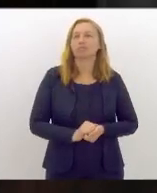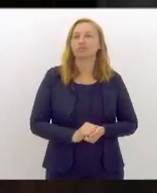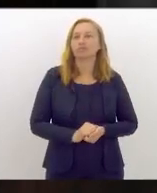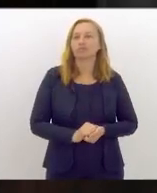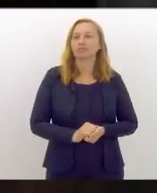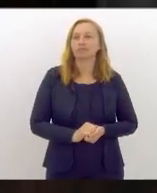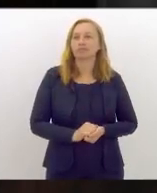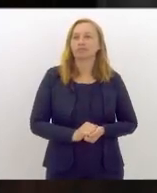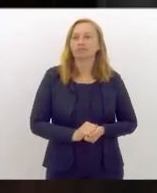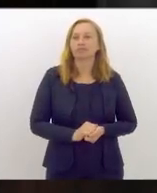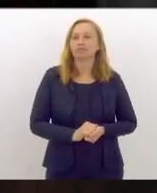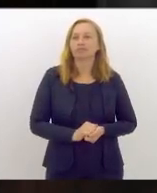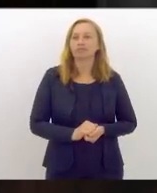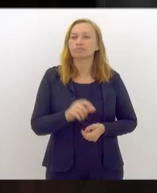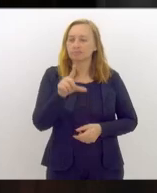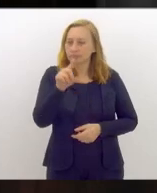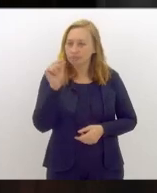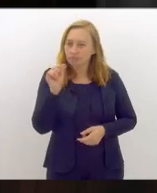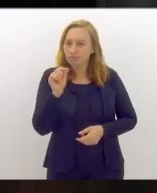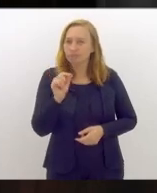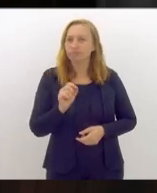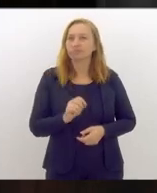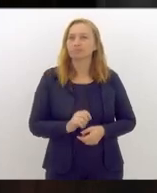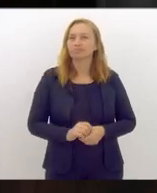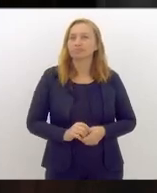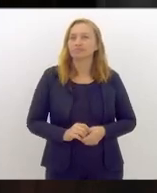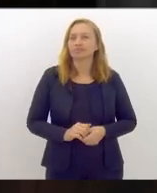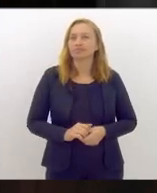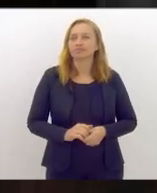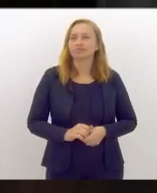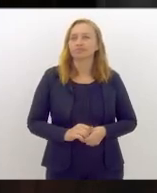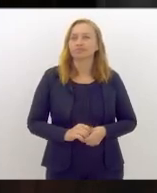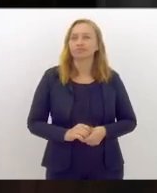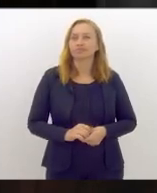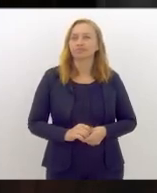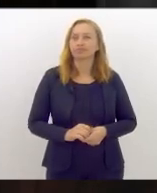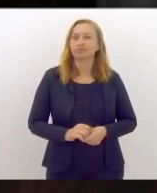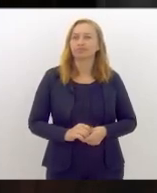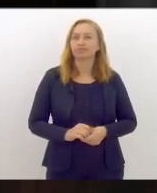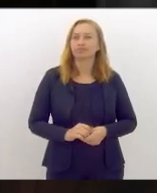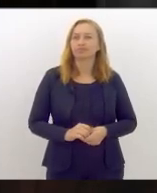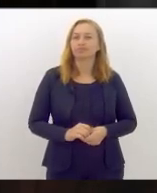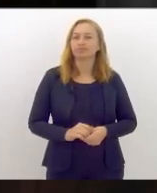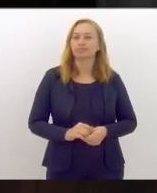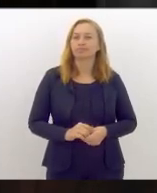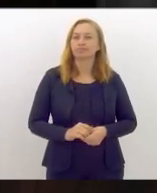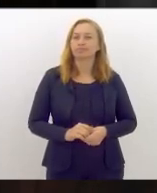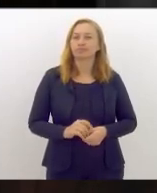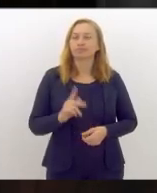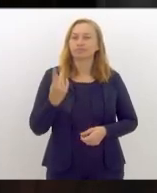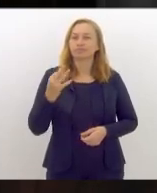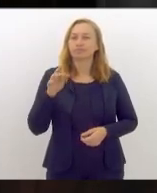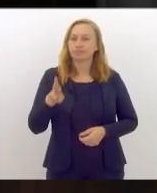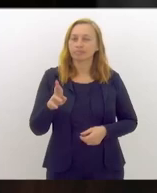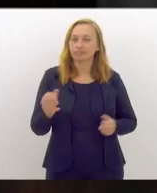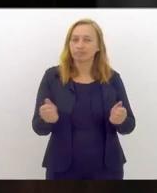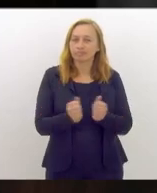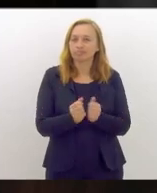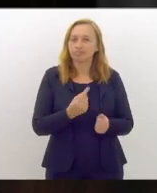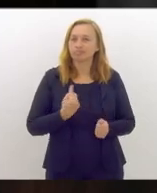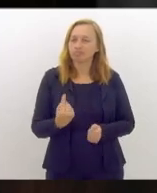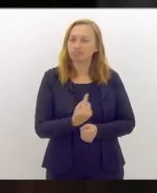ter escolhido e ter esse tal Heitor do nosso lado e